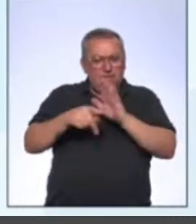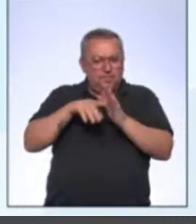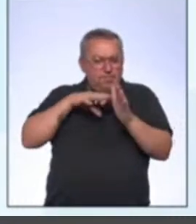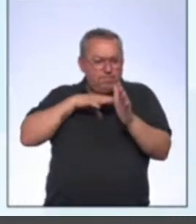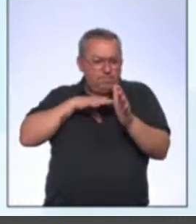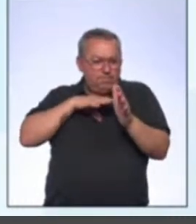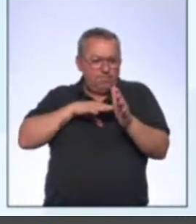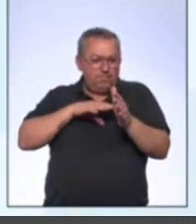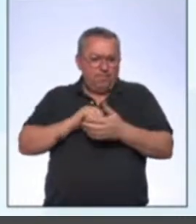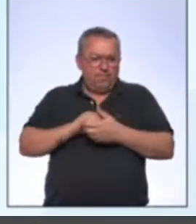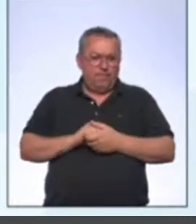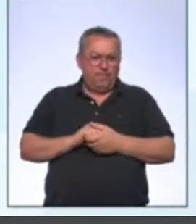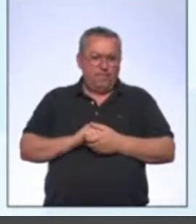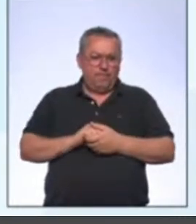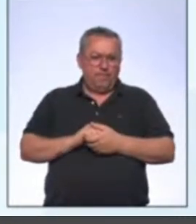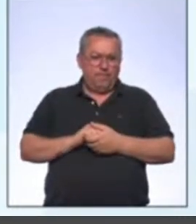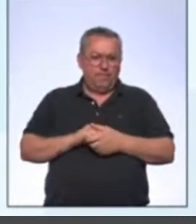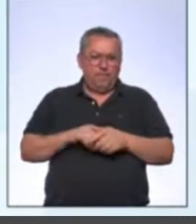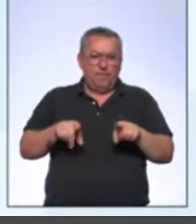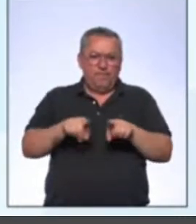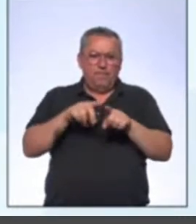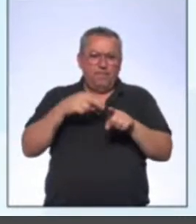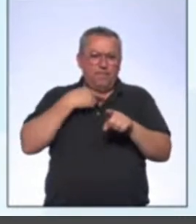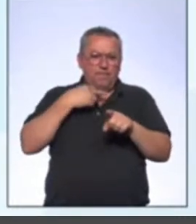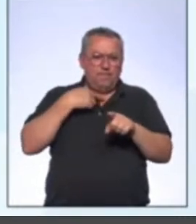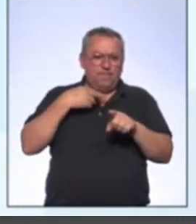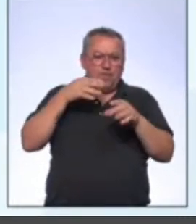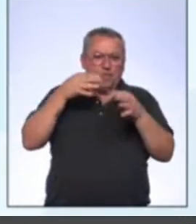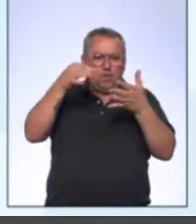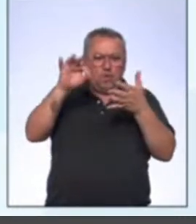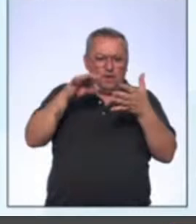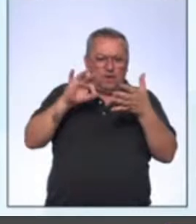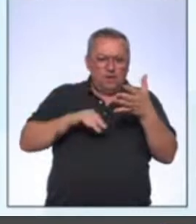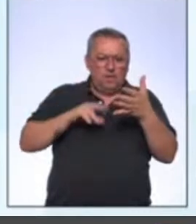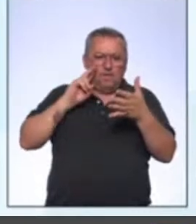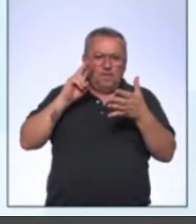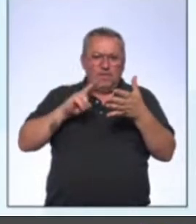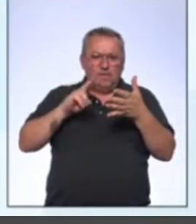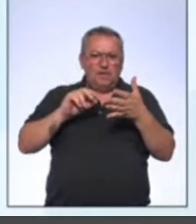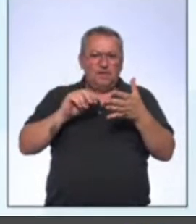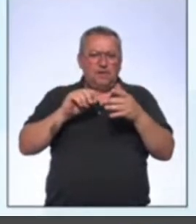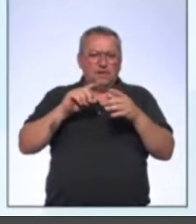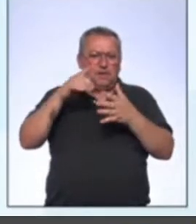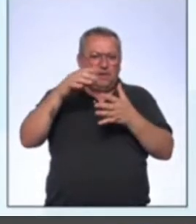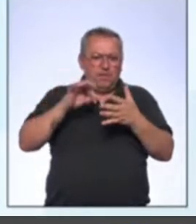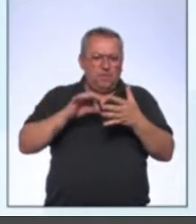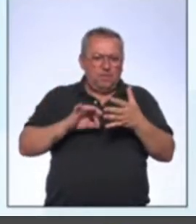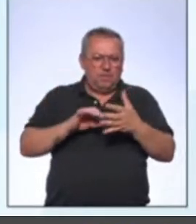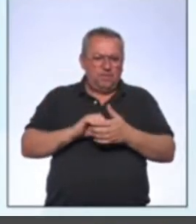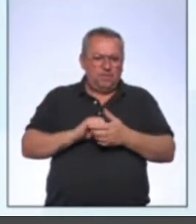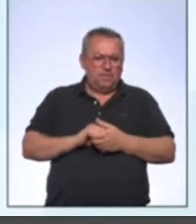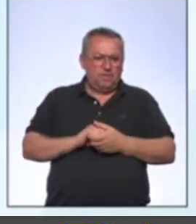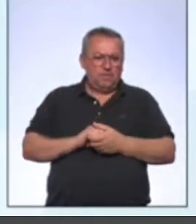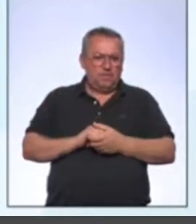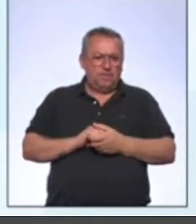formal, não pode ser a alternativa correta. Vamos ver mais uma. Alternativa D.